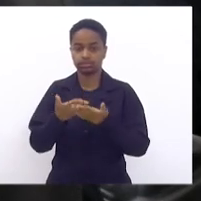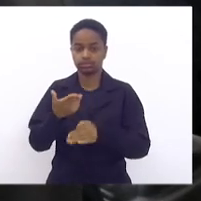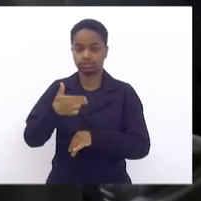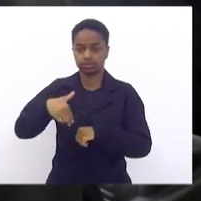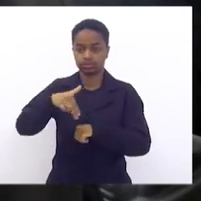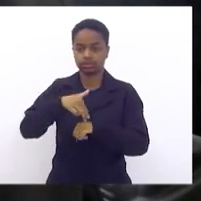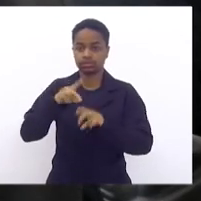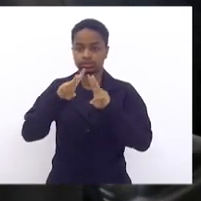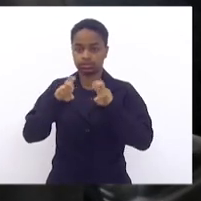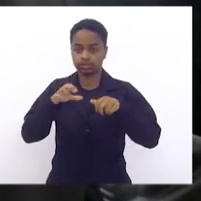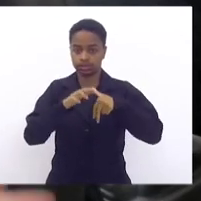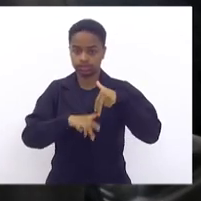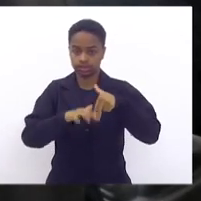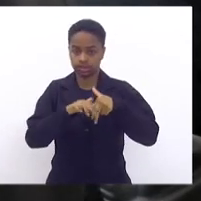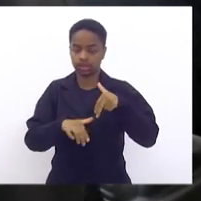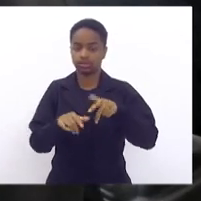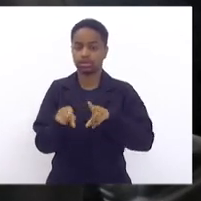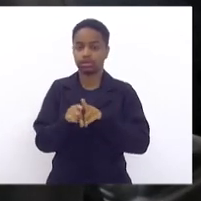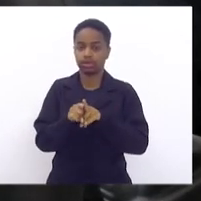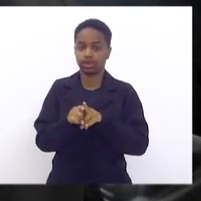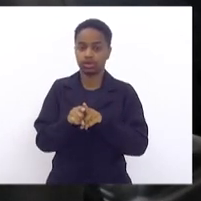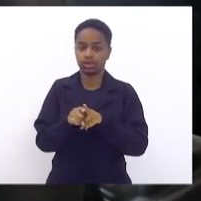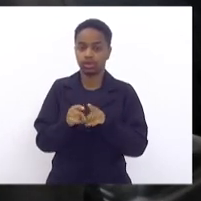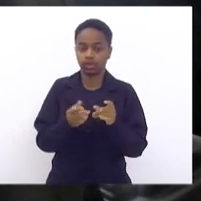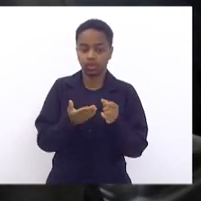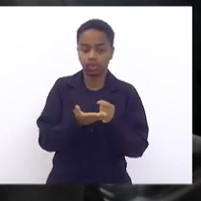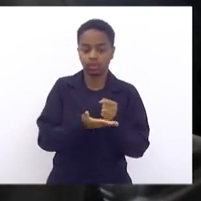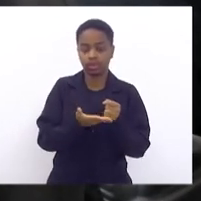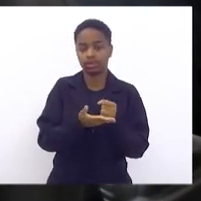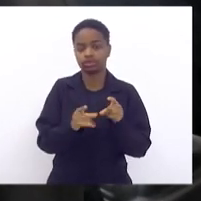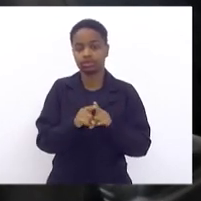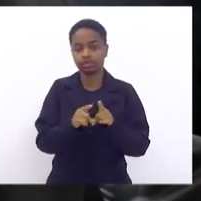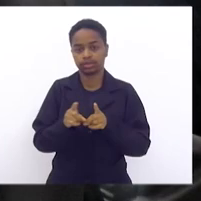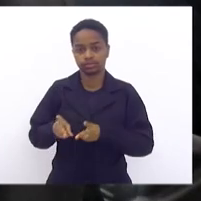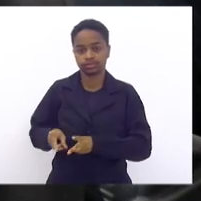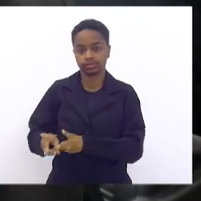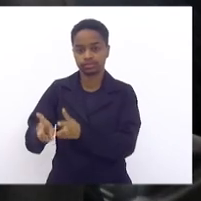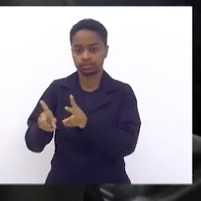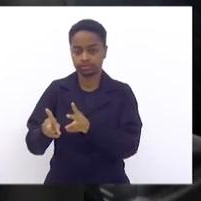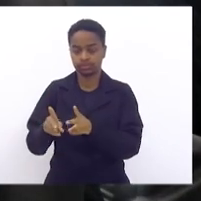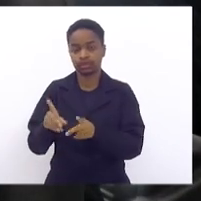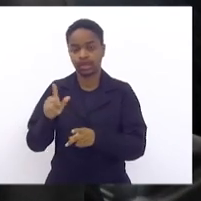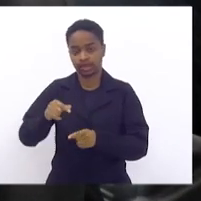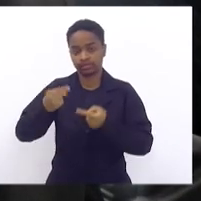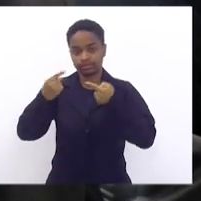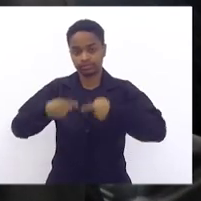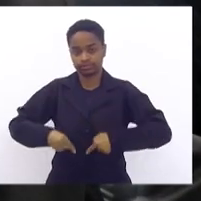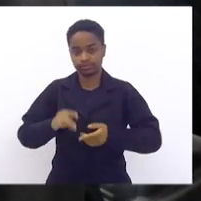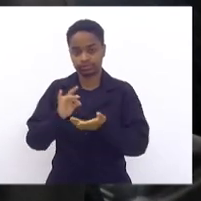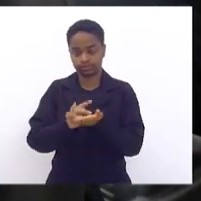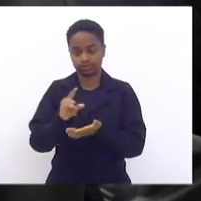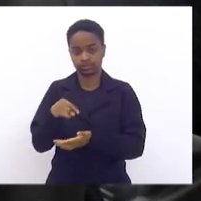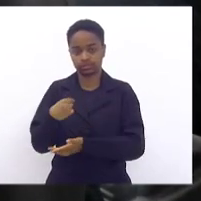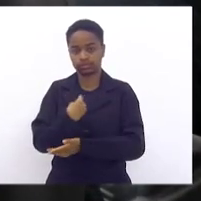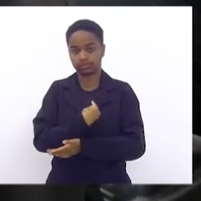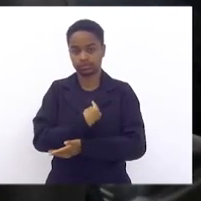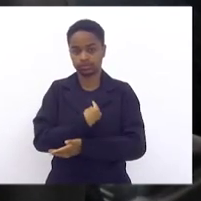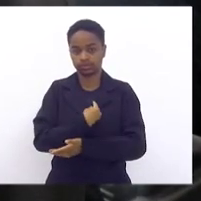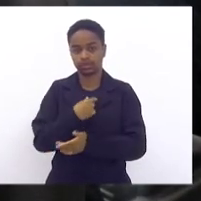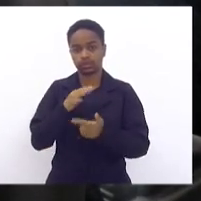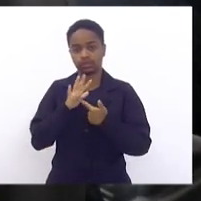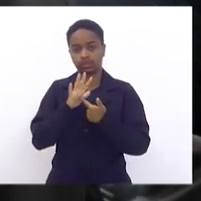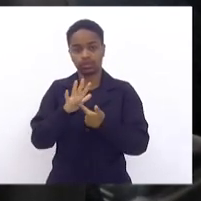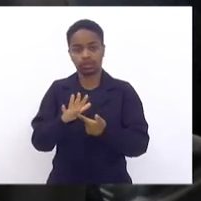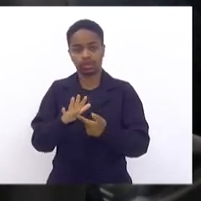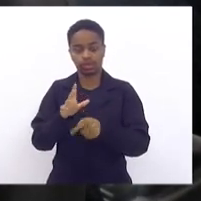de gênero, enfim, tanto na formação inicial quanto na continuada. É um grande desafio a gente trazer esse caldo